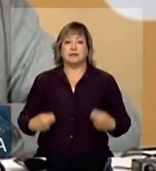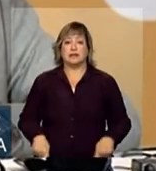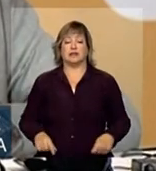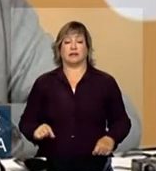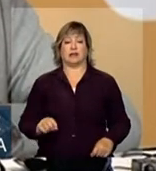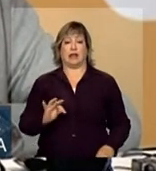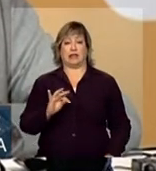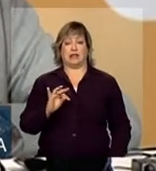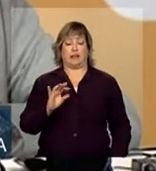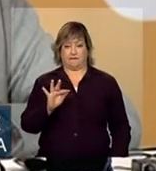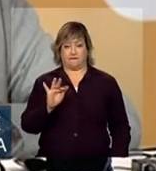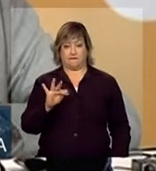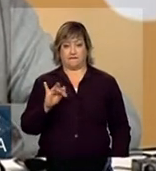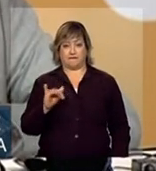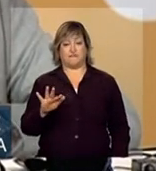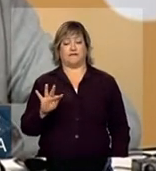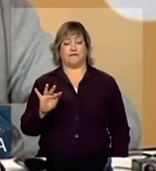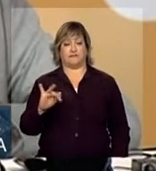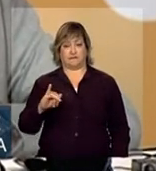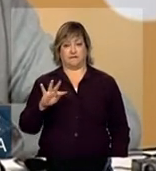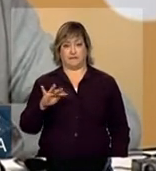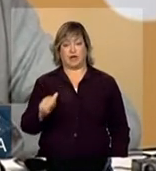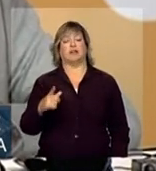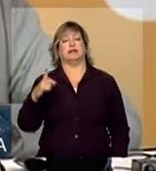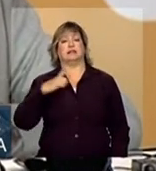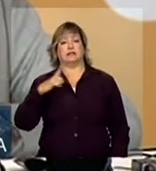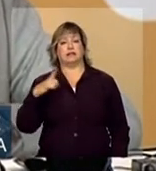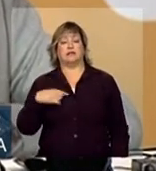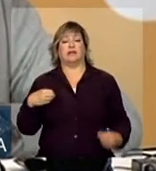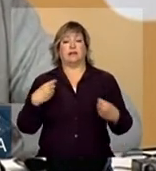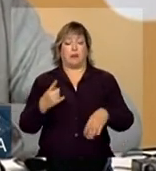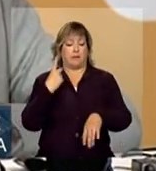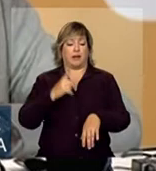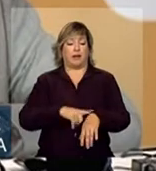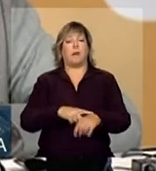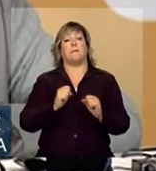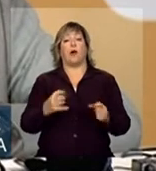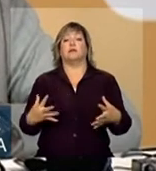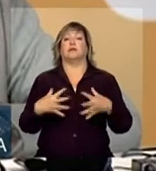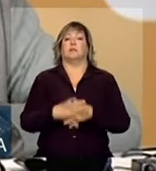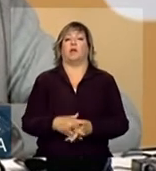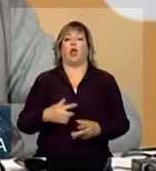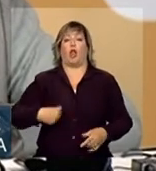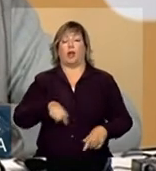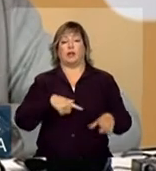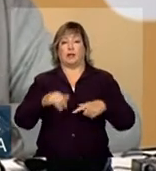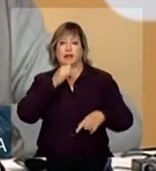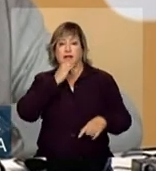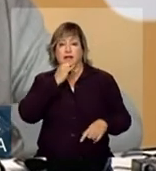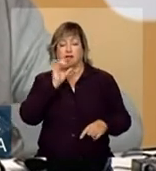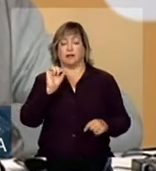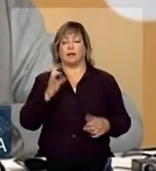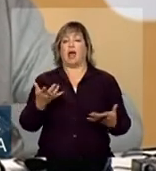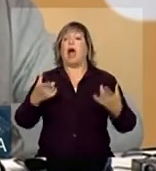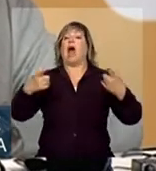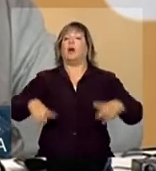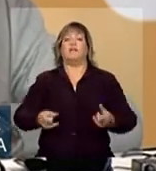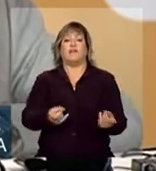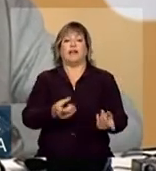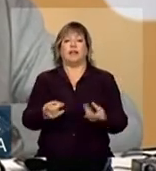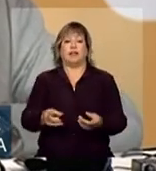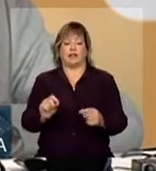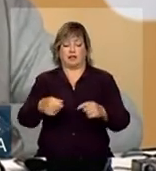em que a FIFA nos dava informação pode ter prejudicado o nosso trabalho. Por exemplo, aonde vai vender o ticket. Então,